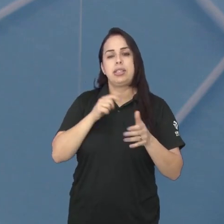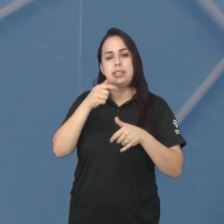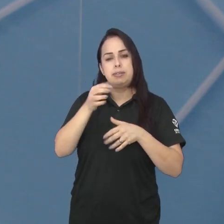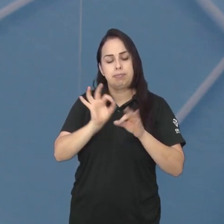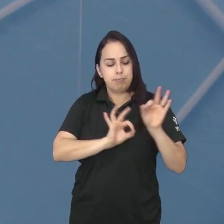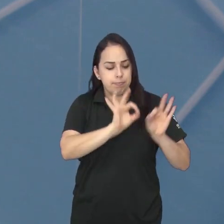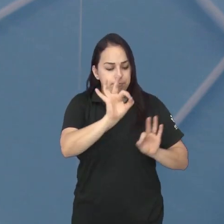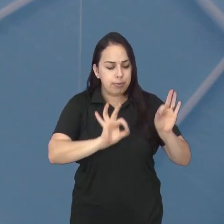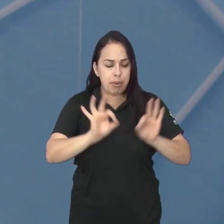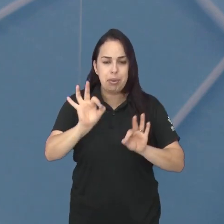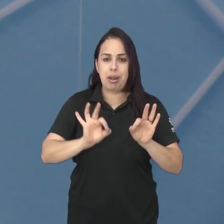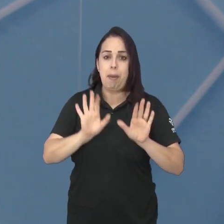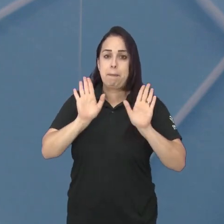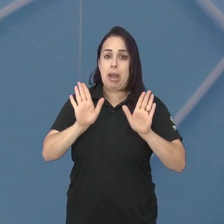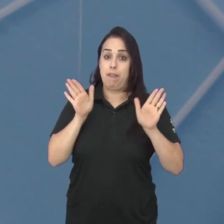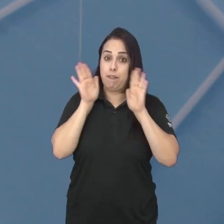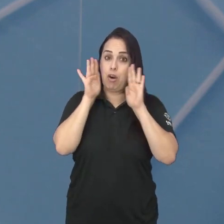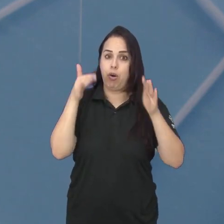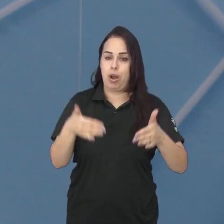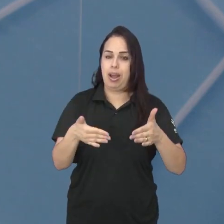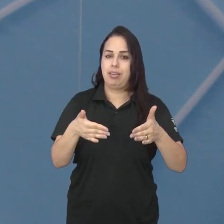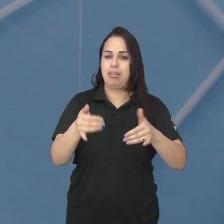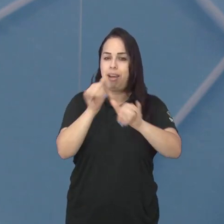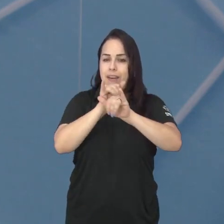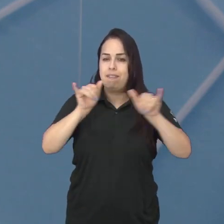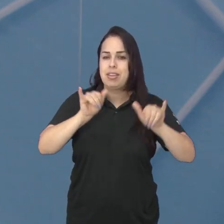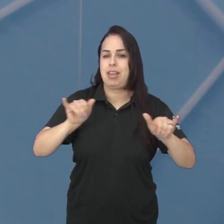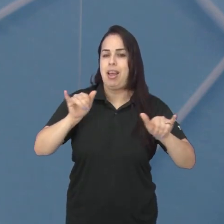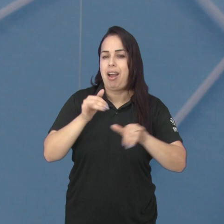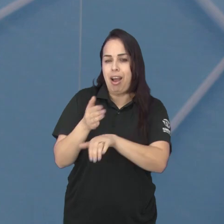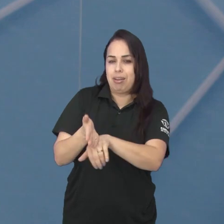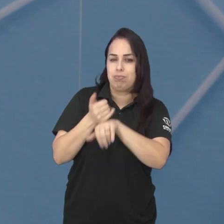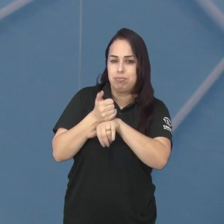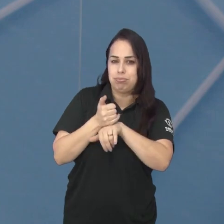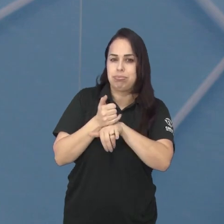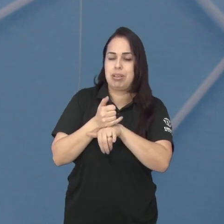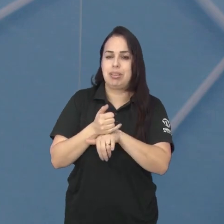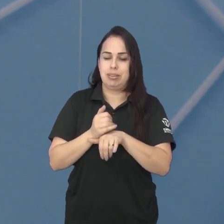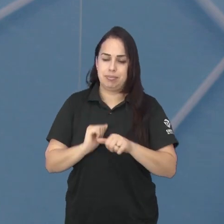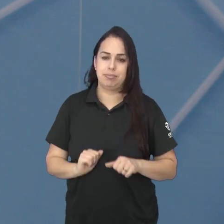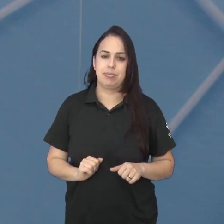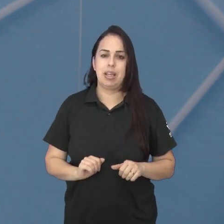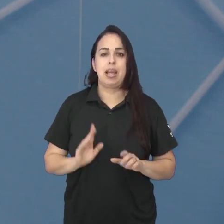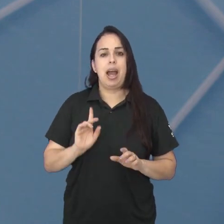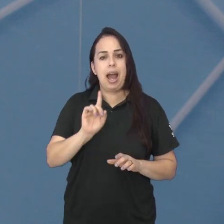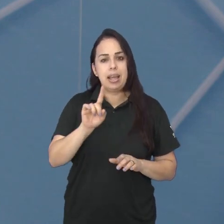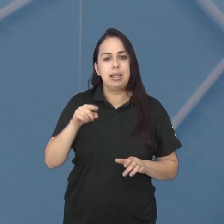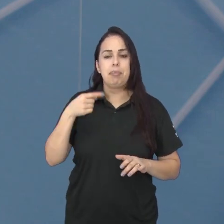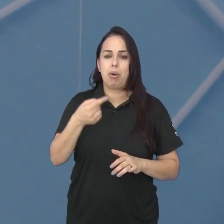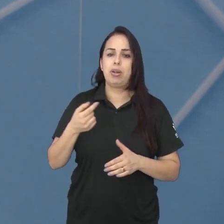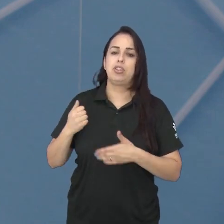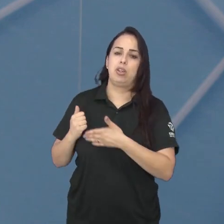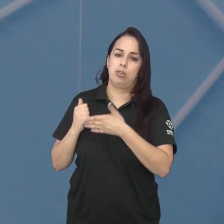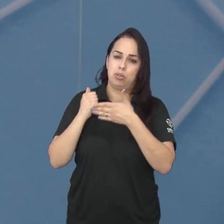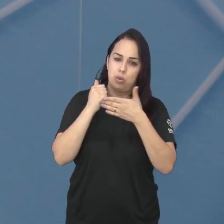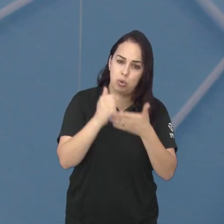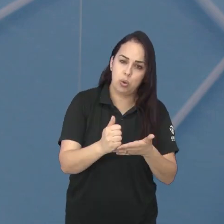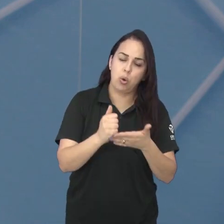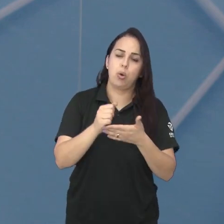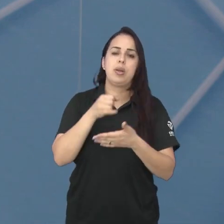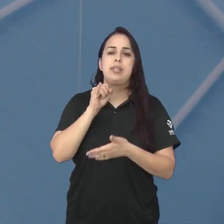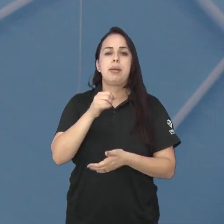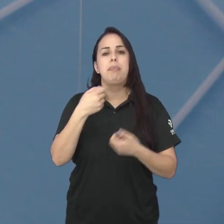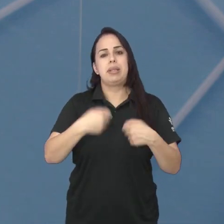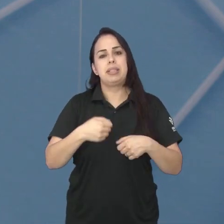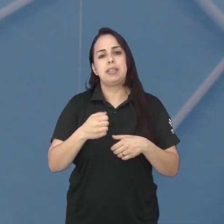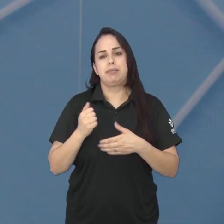E tudo voltado, né, na prevenção. Aí, consequentemente, vem, né, então, o socorro, a assistência e a recuperação, se